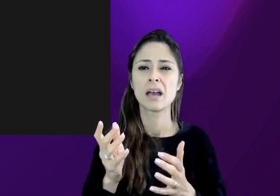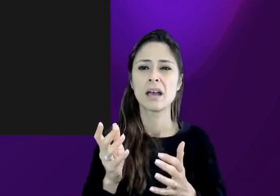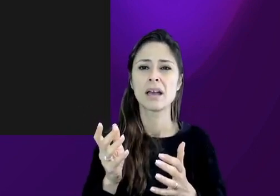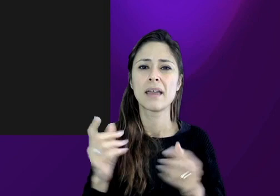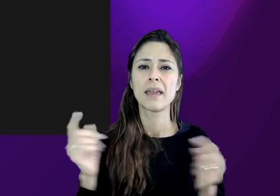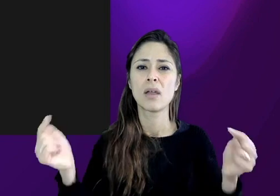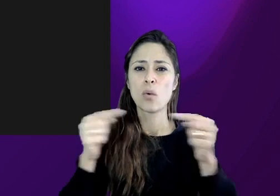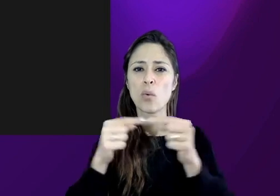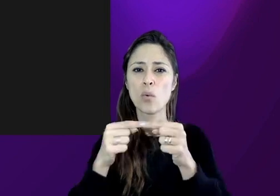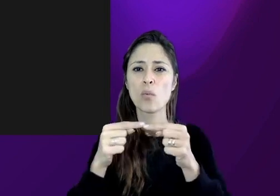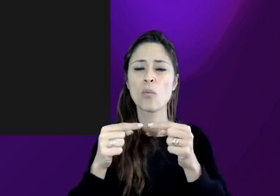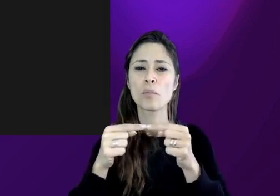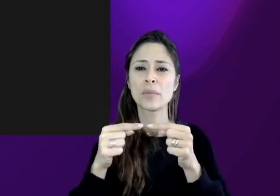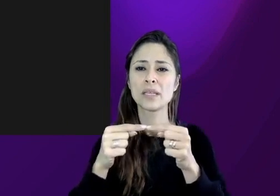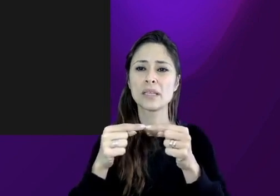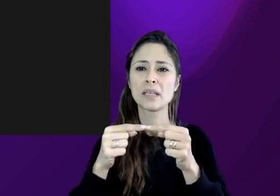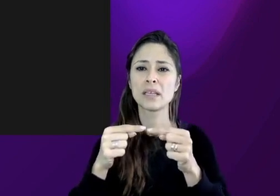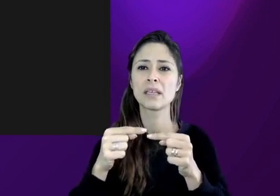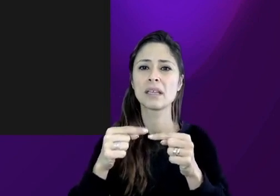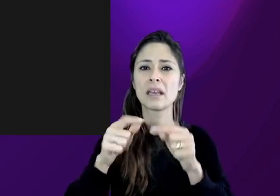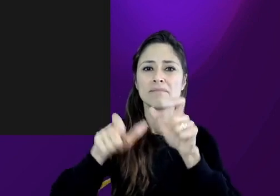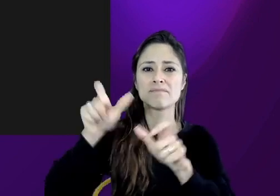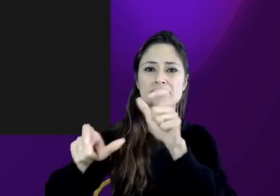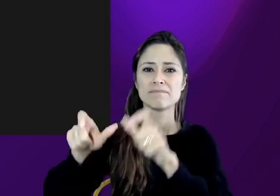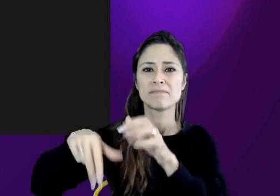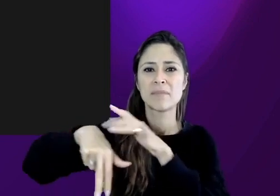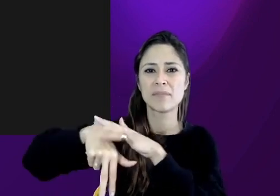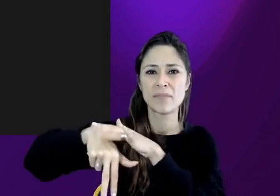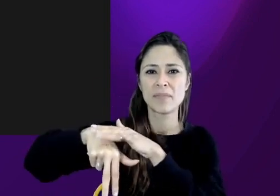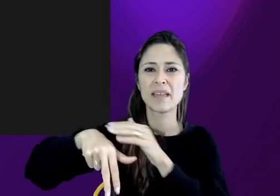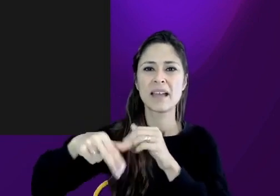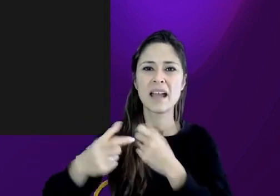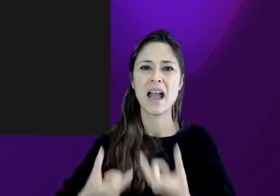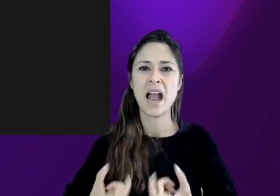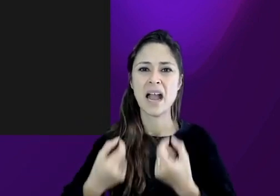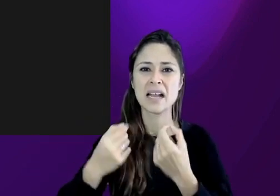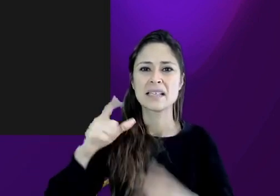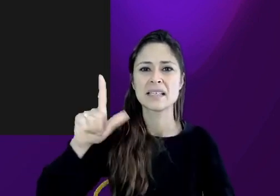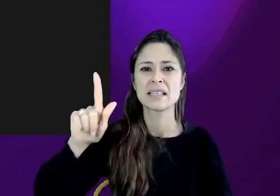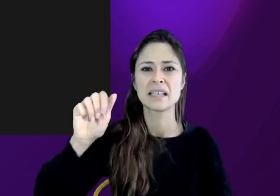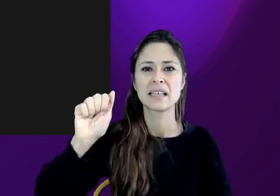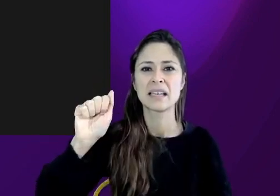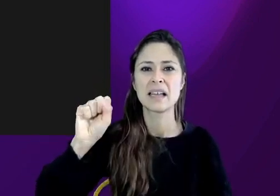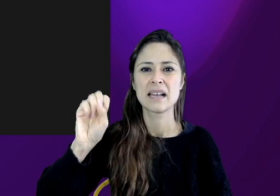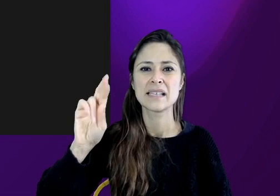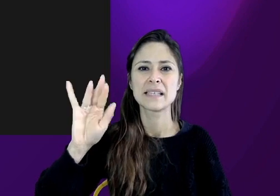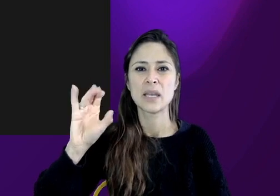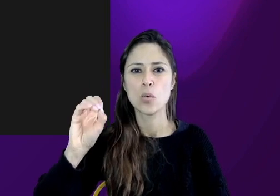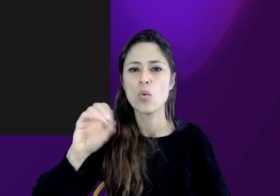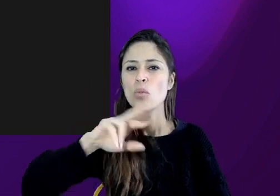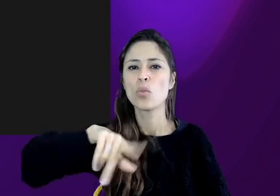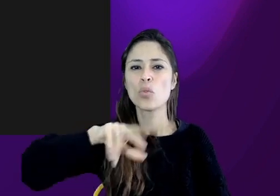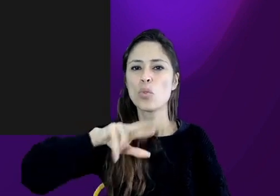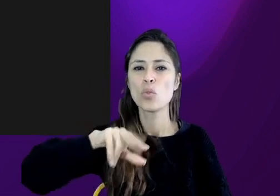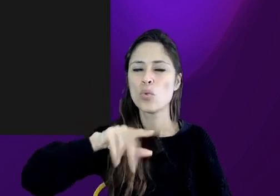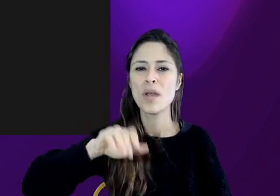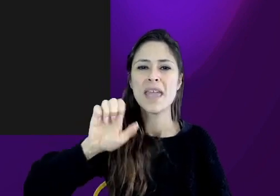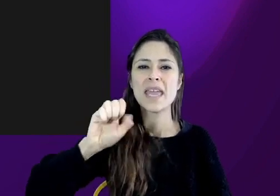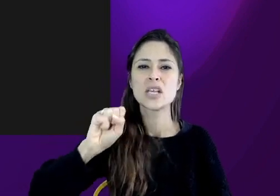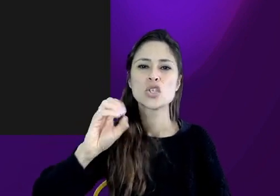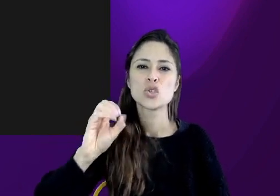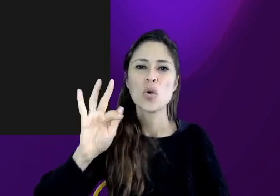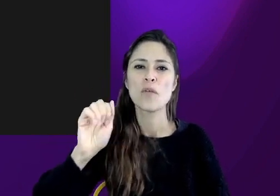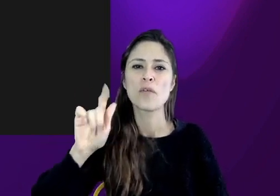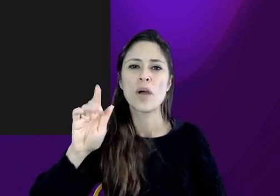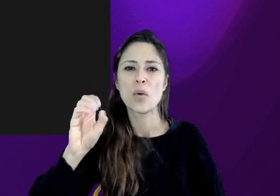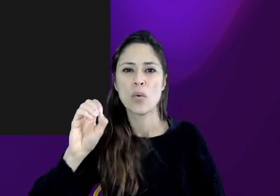relacionado a uma característica de câncer gástrico do que de esôfago. Pensaria mesmo no cross para o